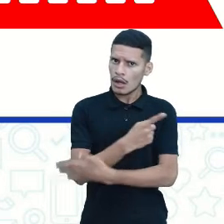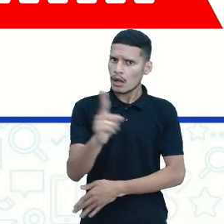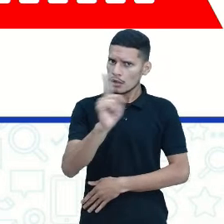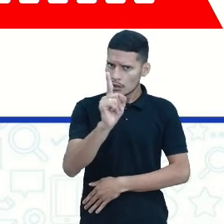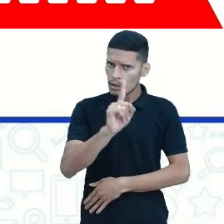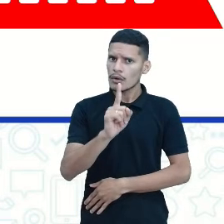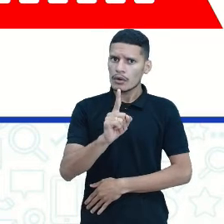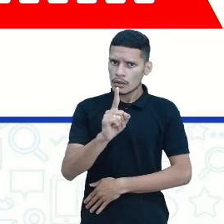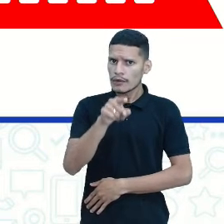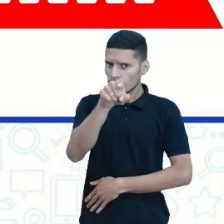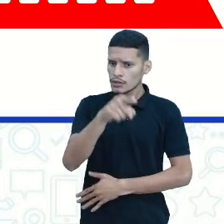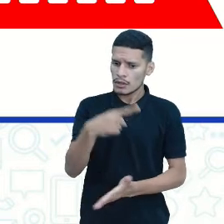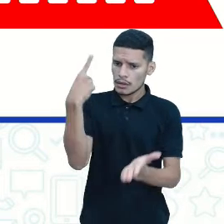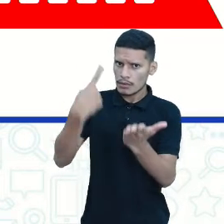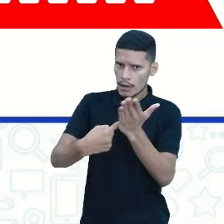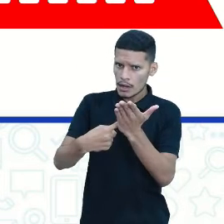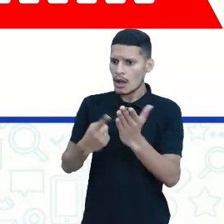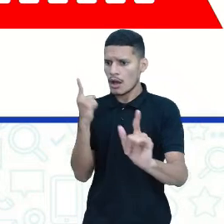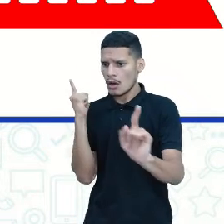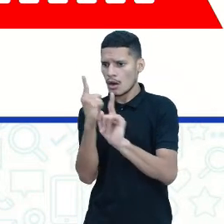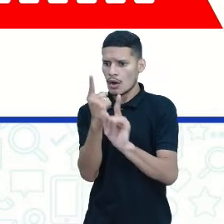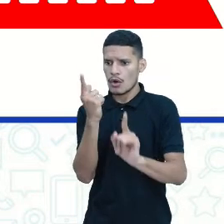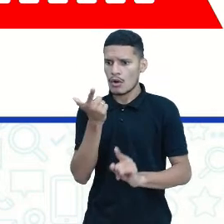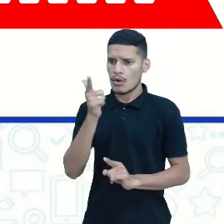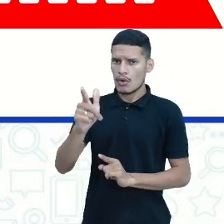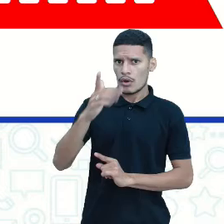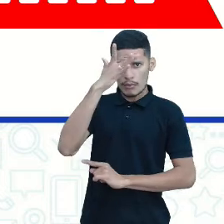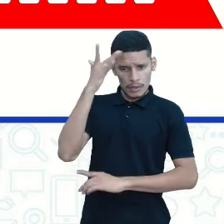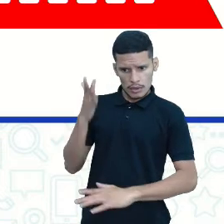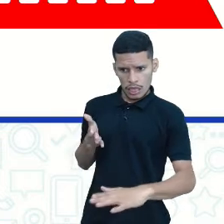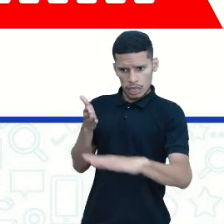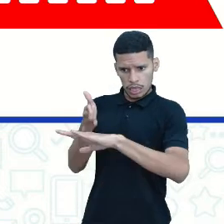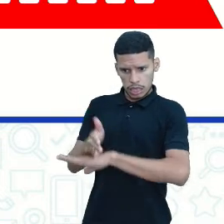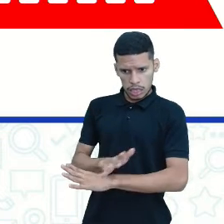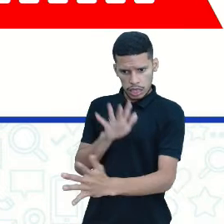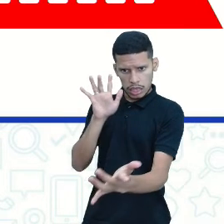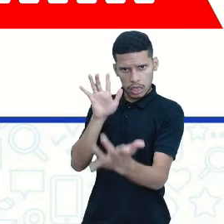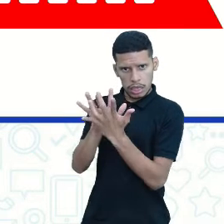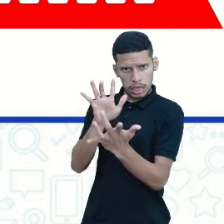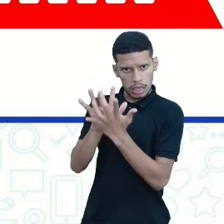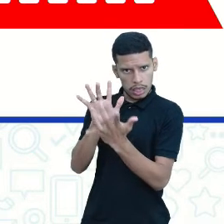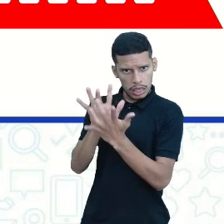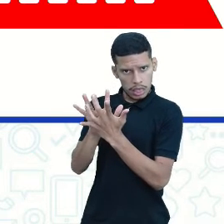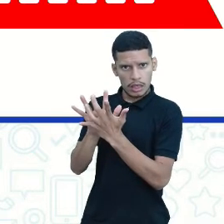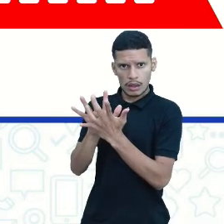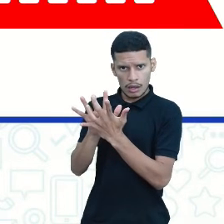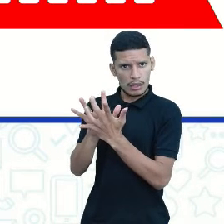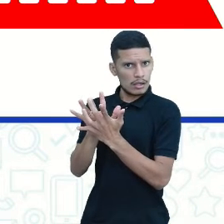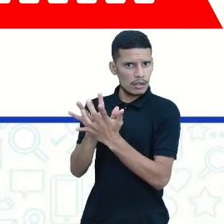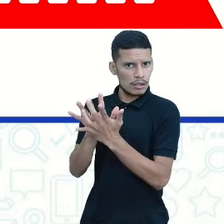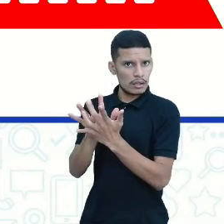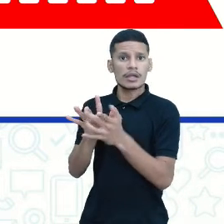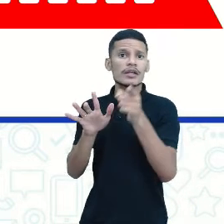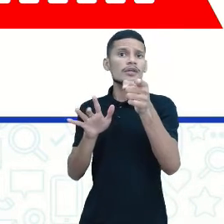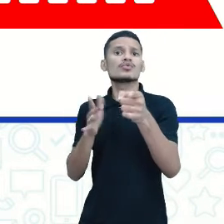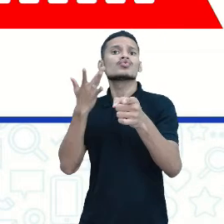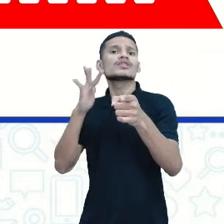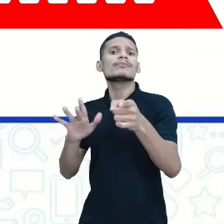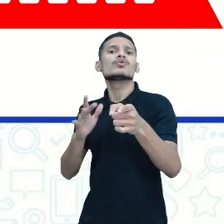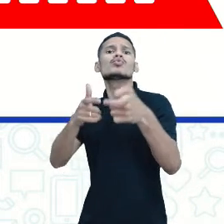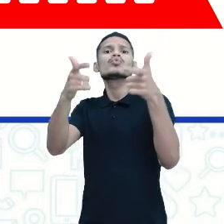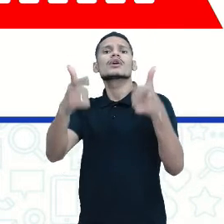a imprudência de marcar encontros em que outras pessoas não saibam onde vocês